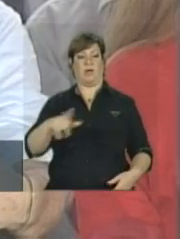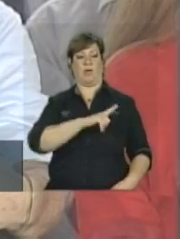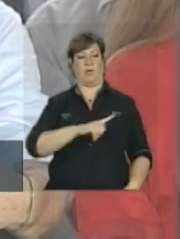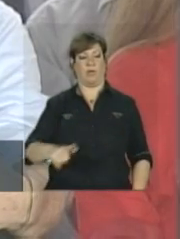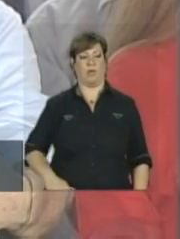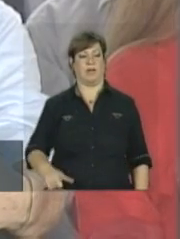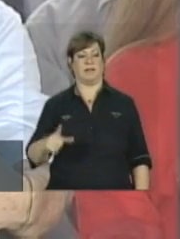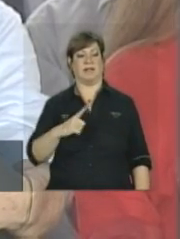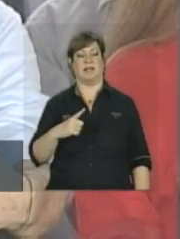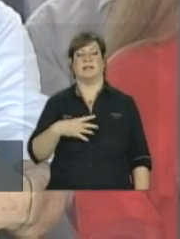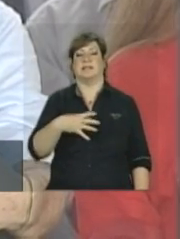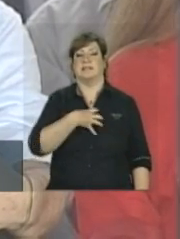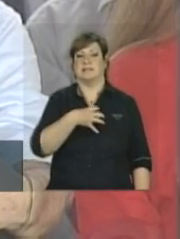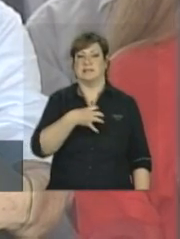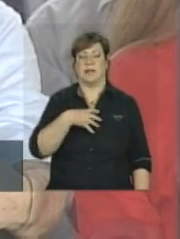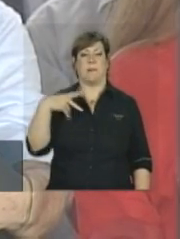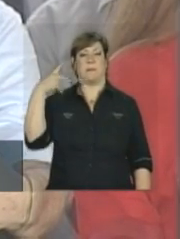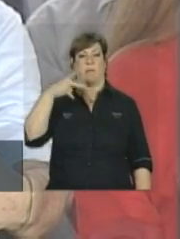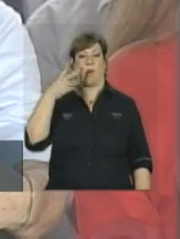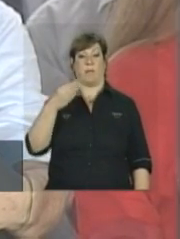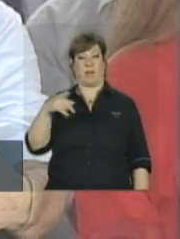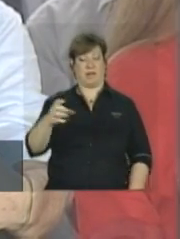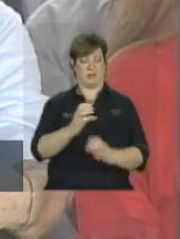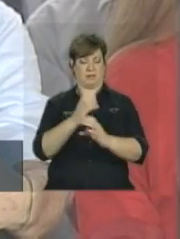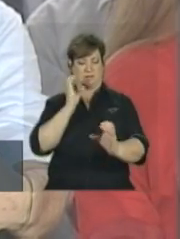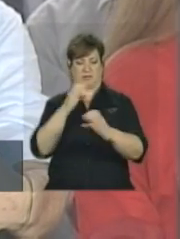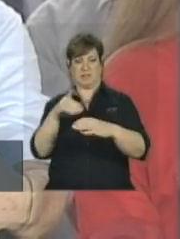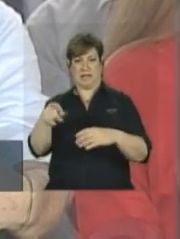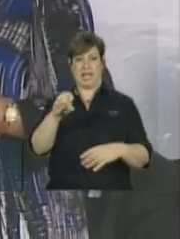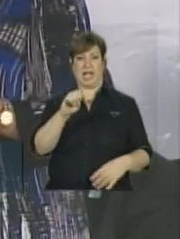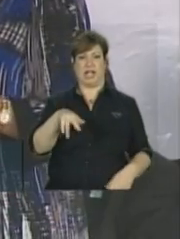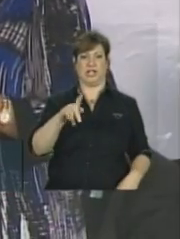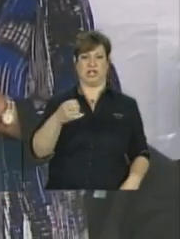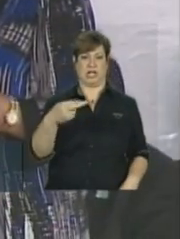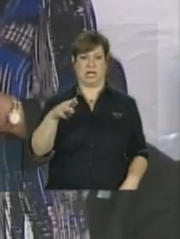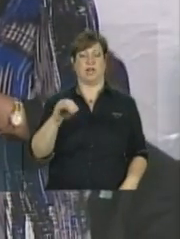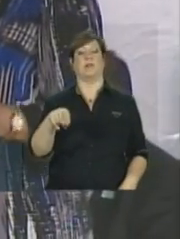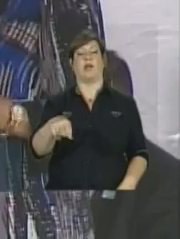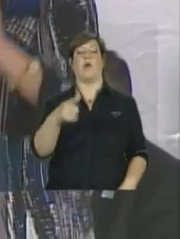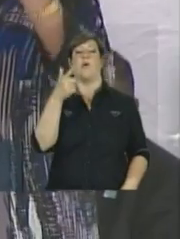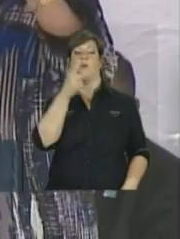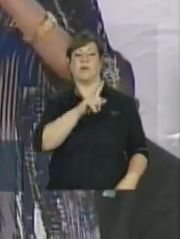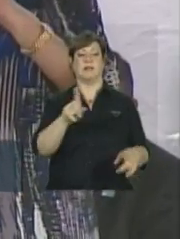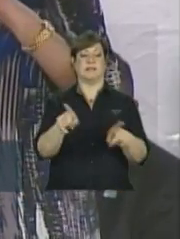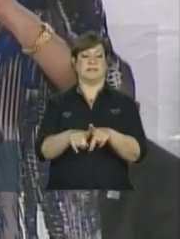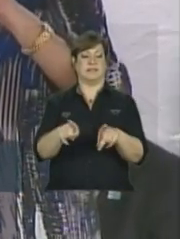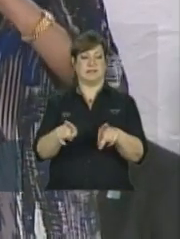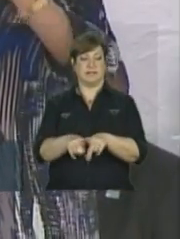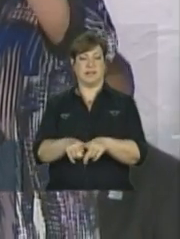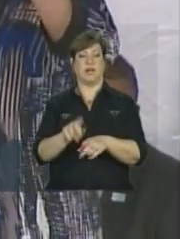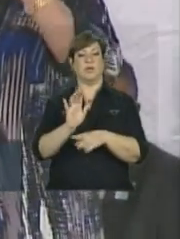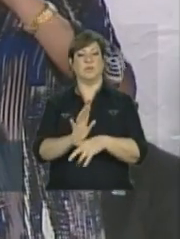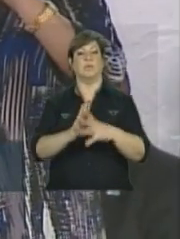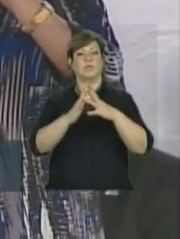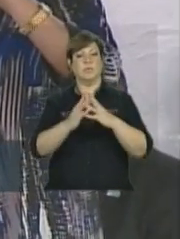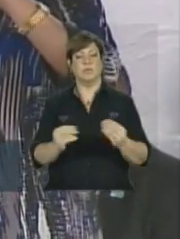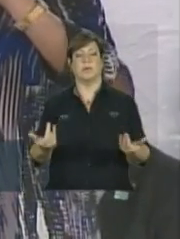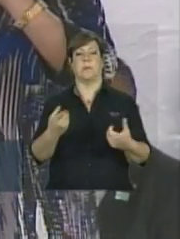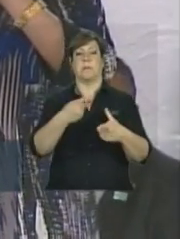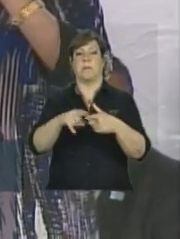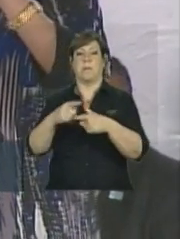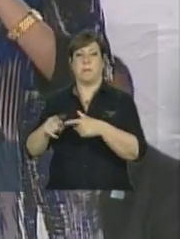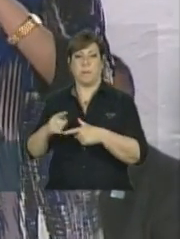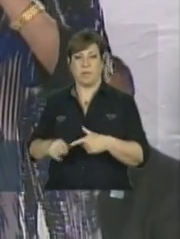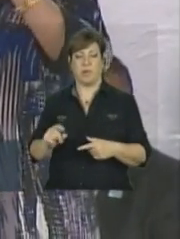une sensibilidade política e, como ele é engenheiro, ele consegue também resolver